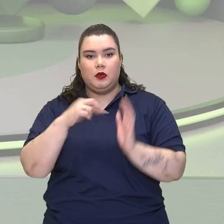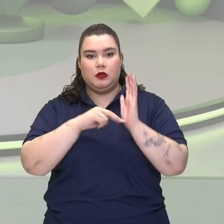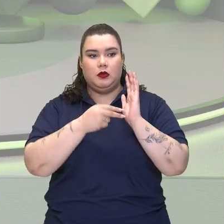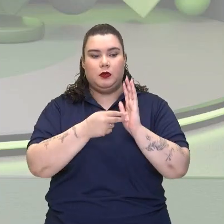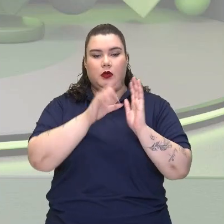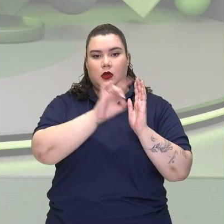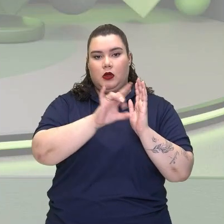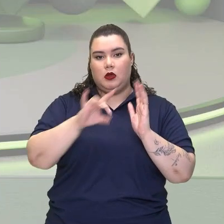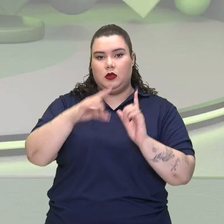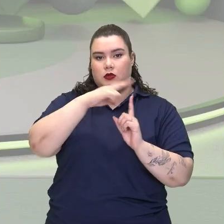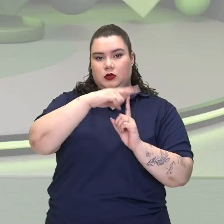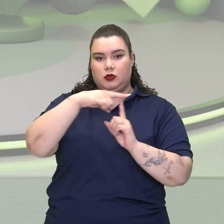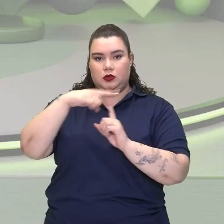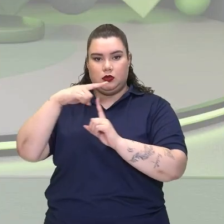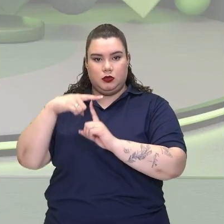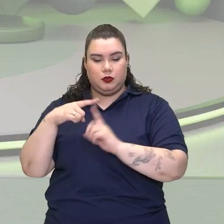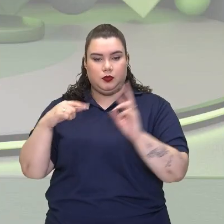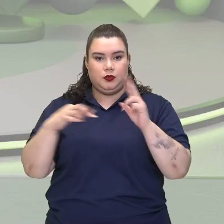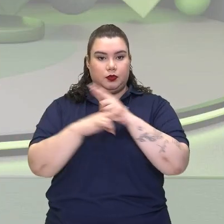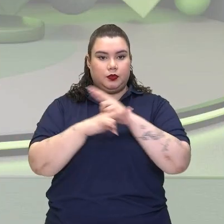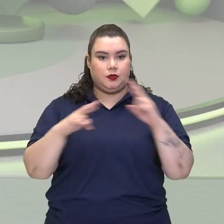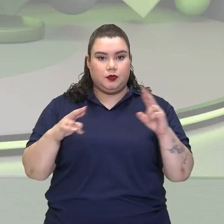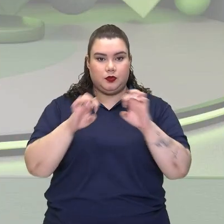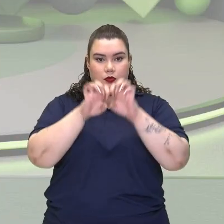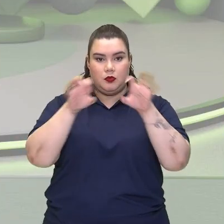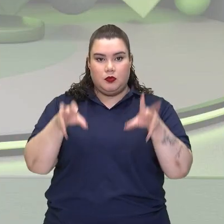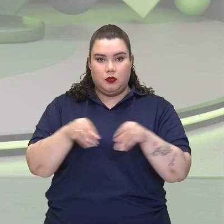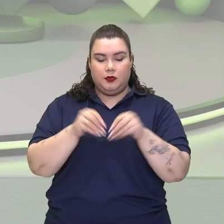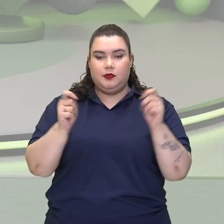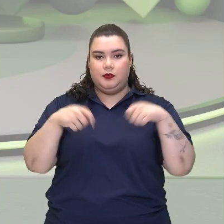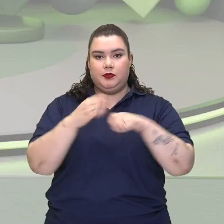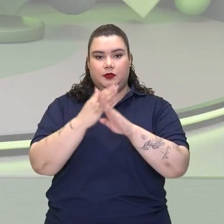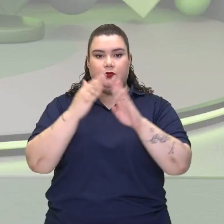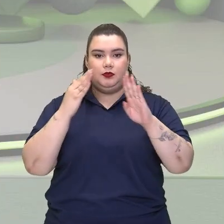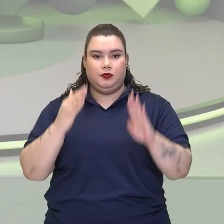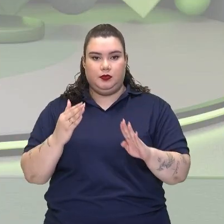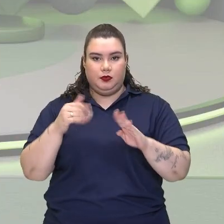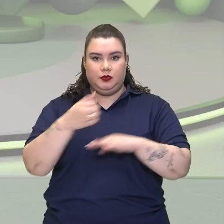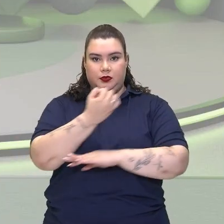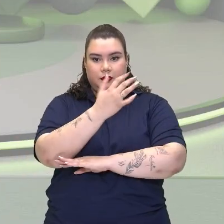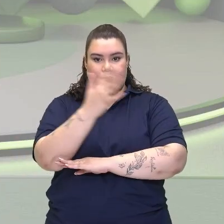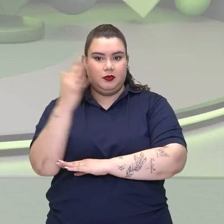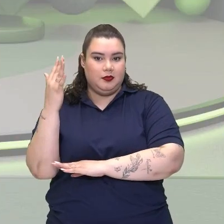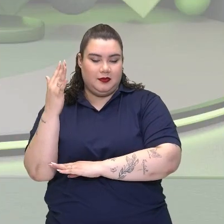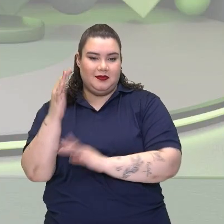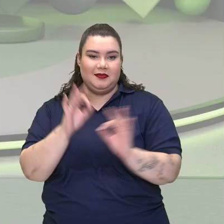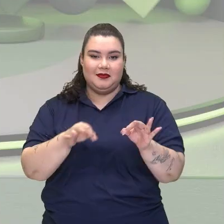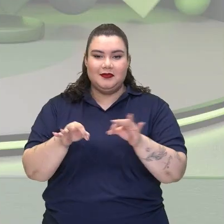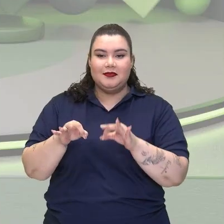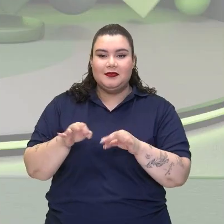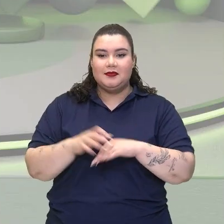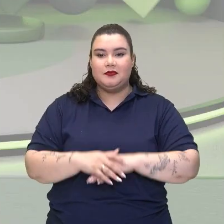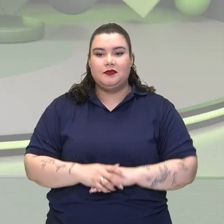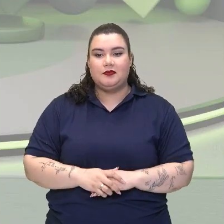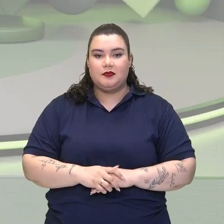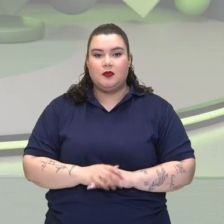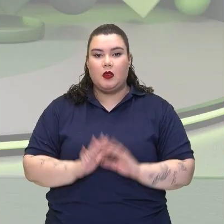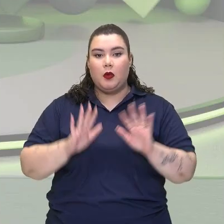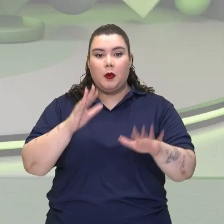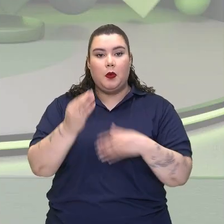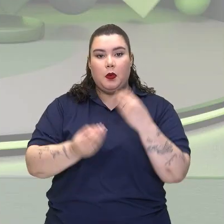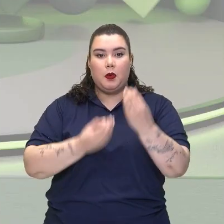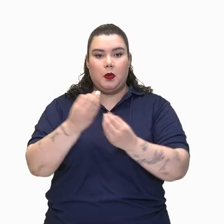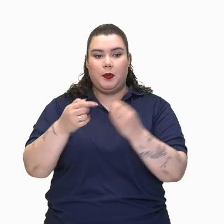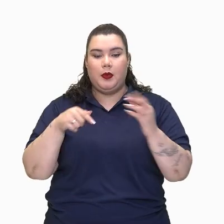de relação ecológica que a gente pode encontrar aí, na natureza, por exemplo. Então, como é que as